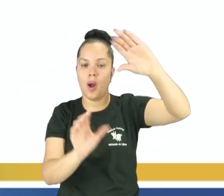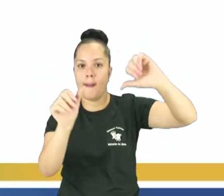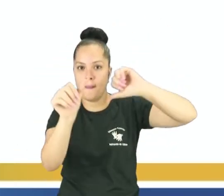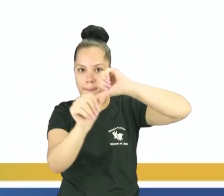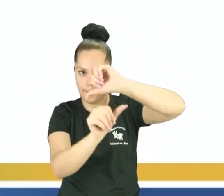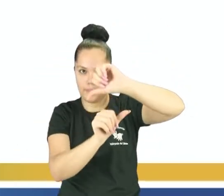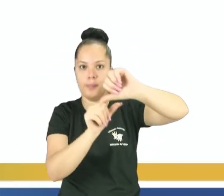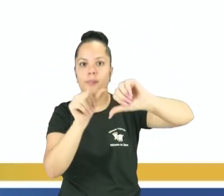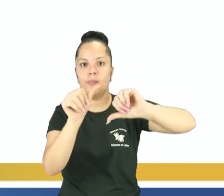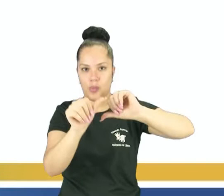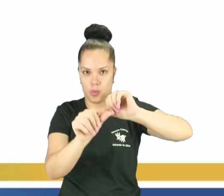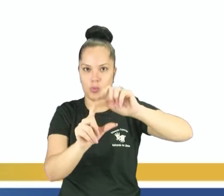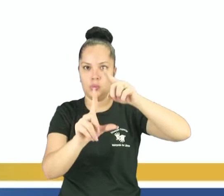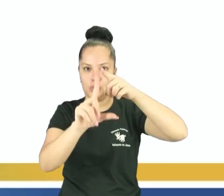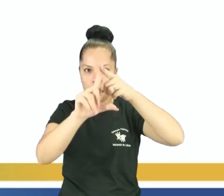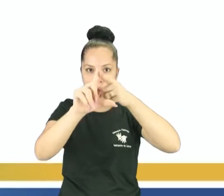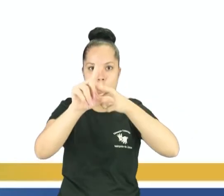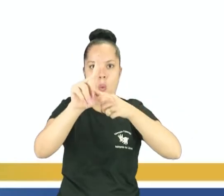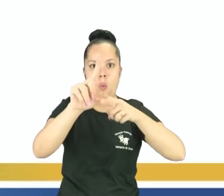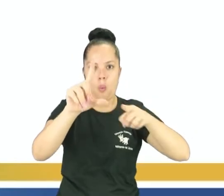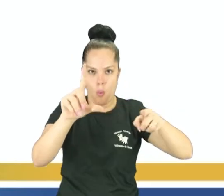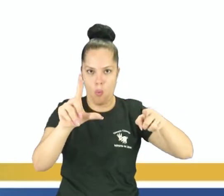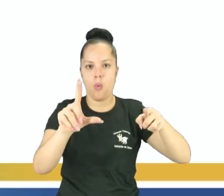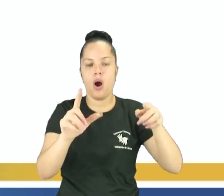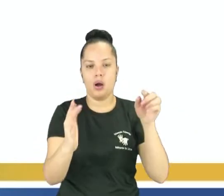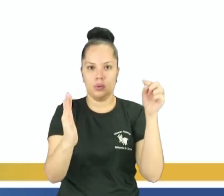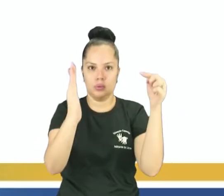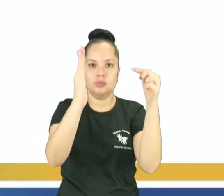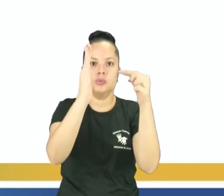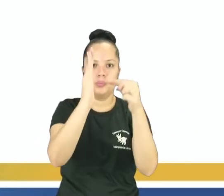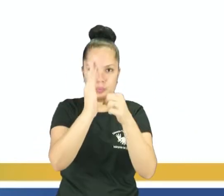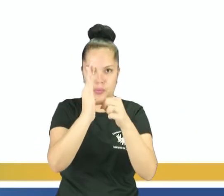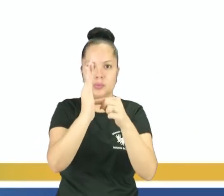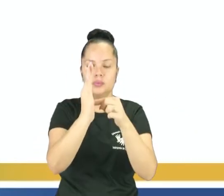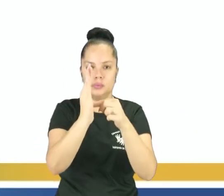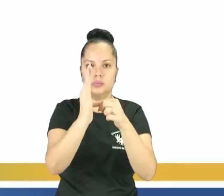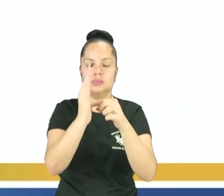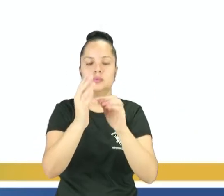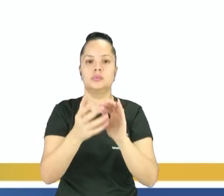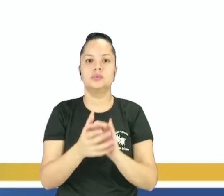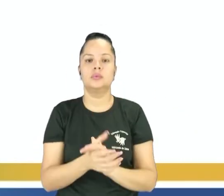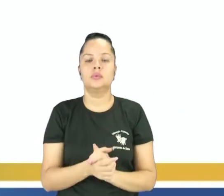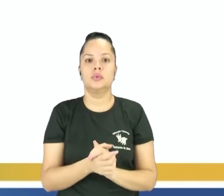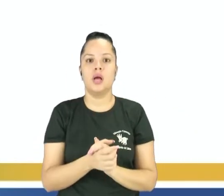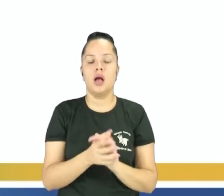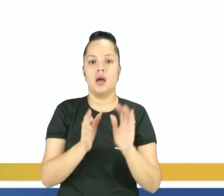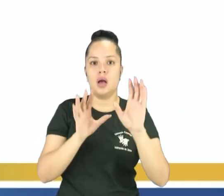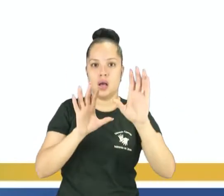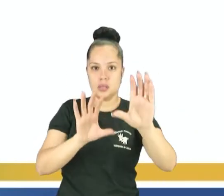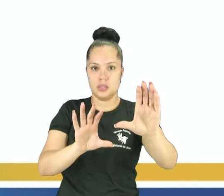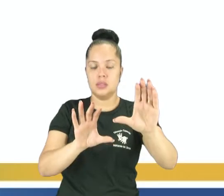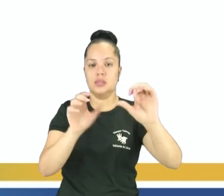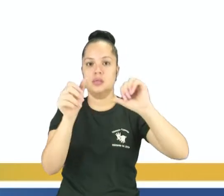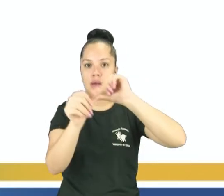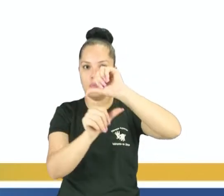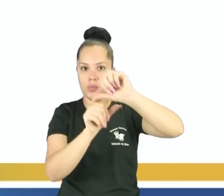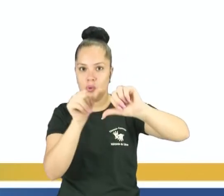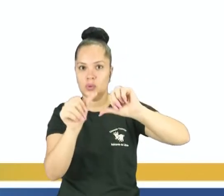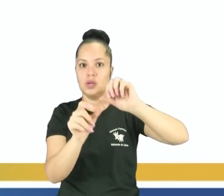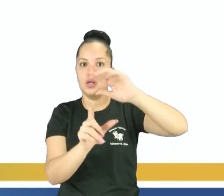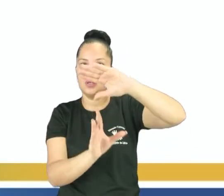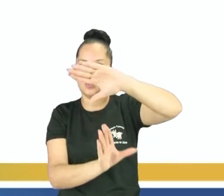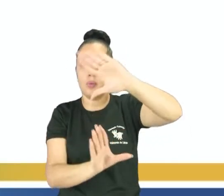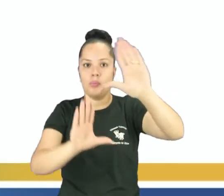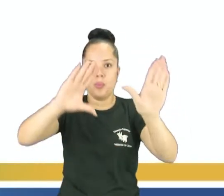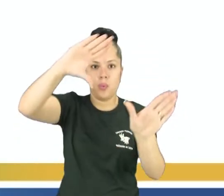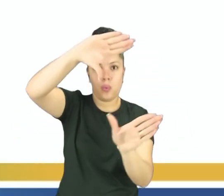de ângulo de uma certa amplitude em torno de um ponto fixo, que é o centro de rotação. Esse deslocamento pode ser positivo,